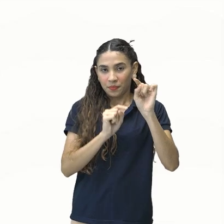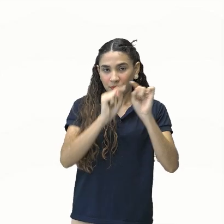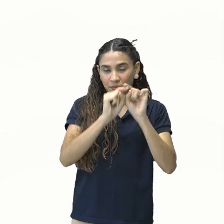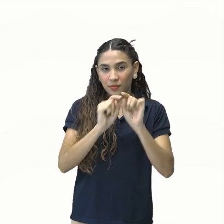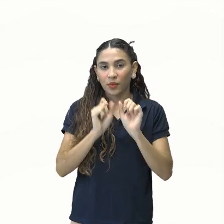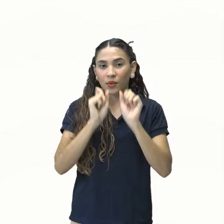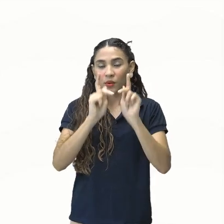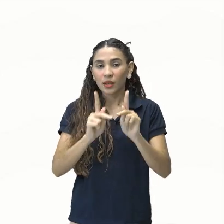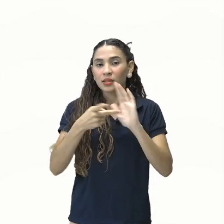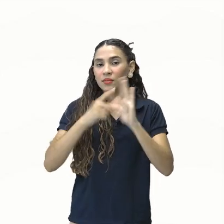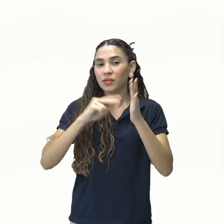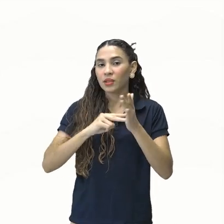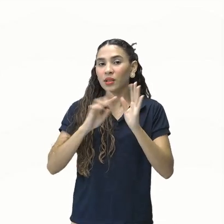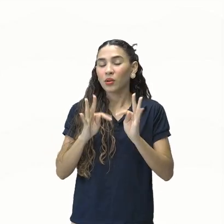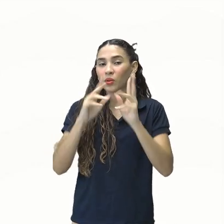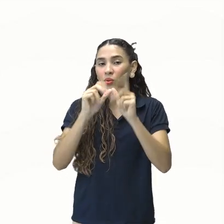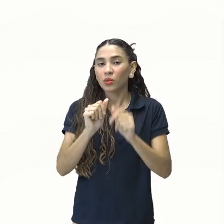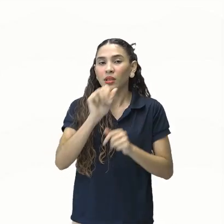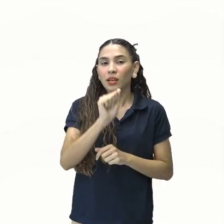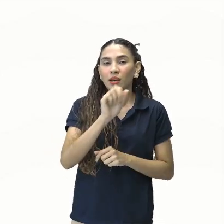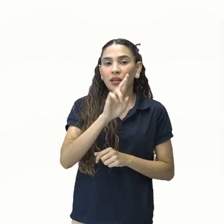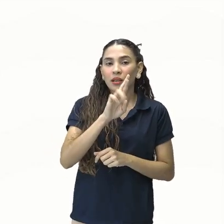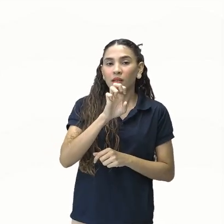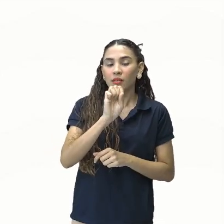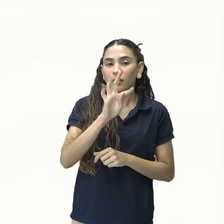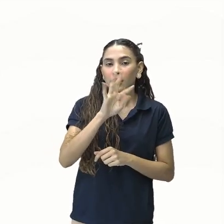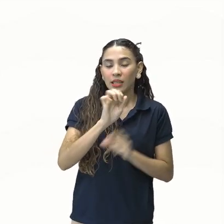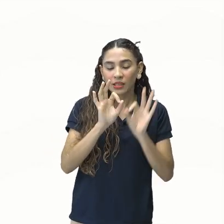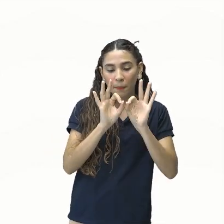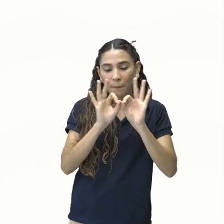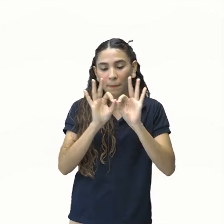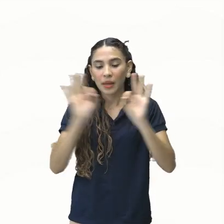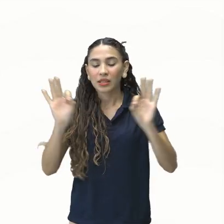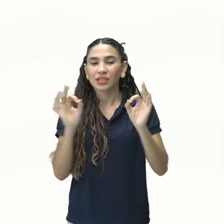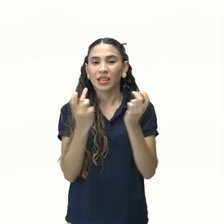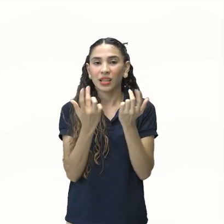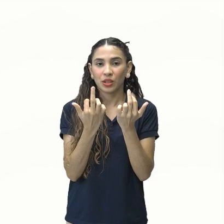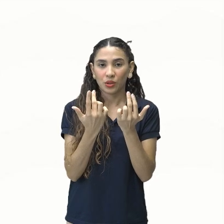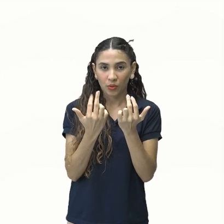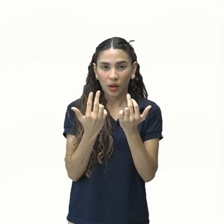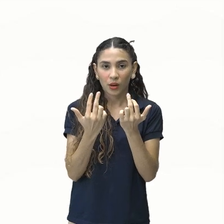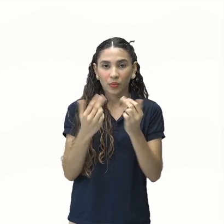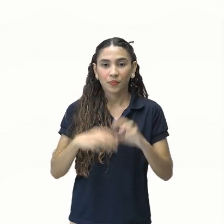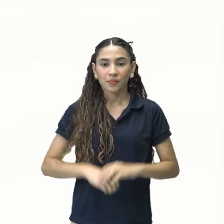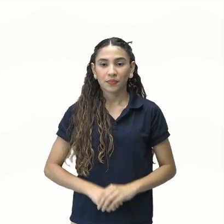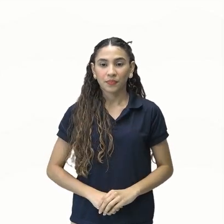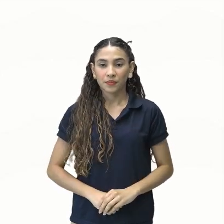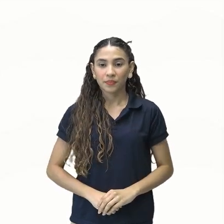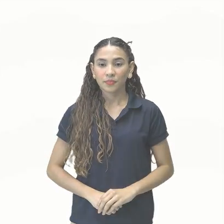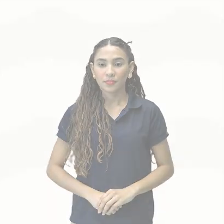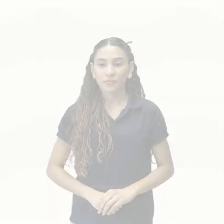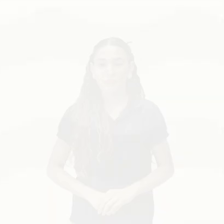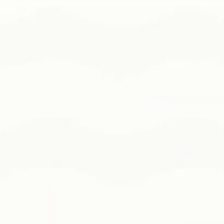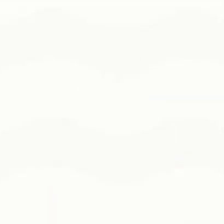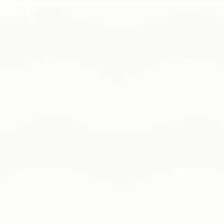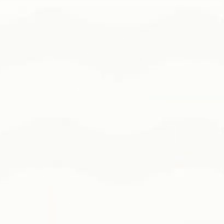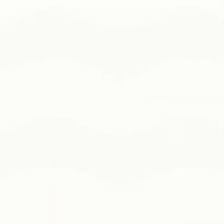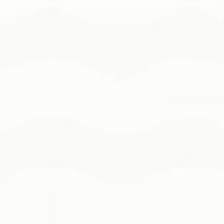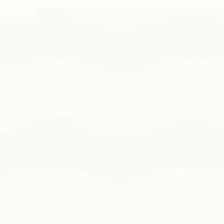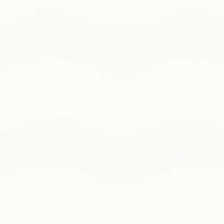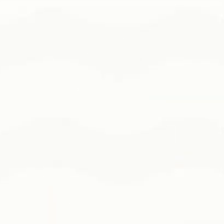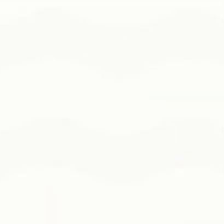tá? Ou seja, todas as suas arestas possuem as mesmas medidas,